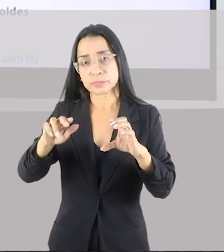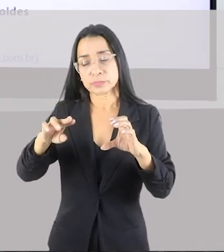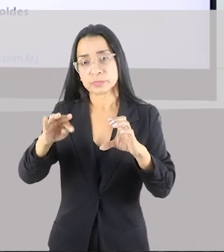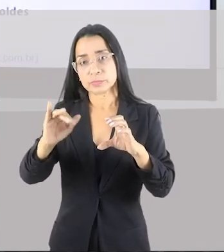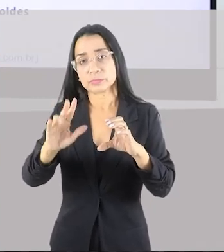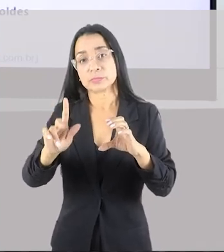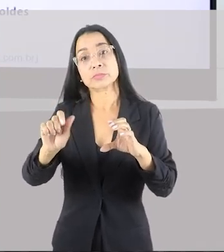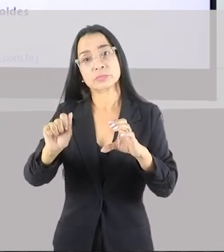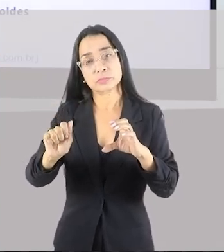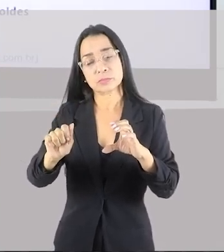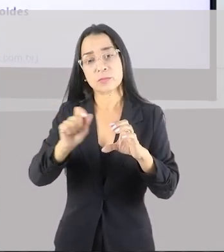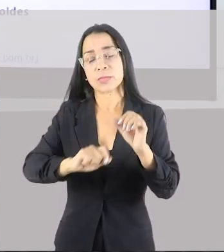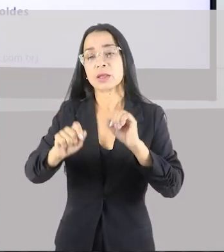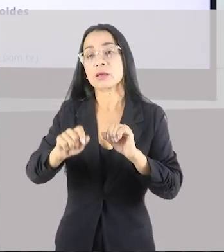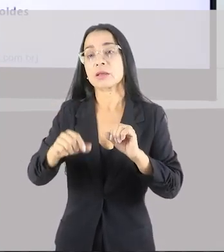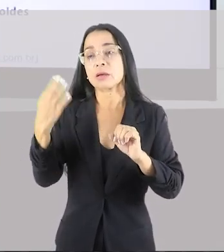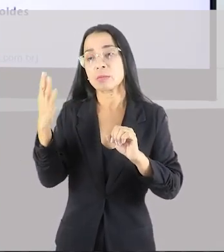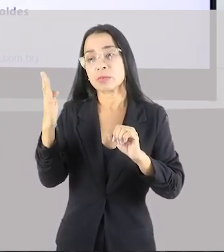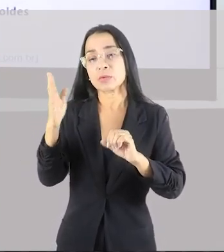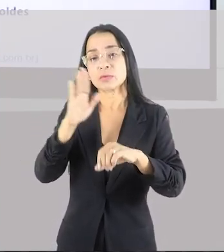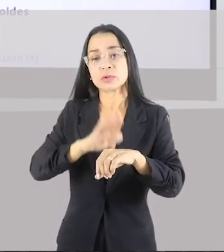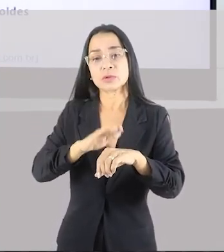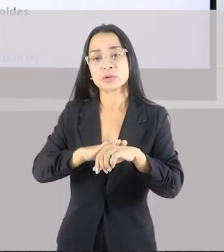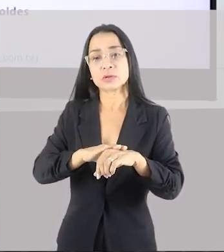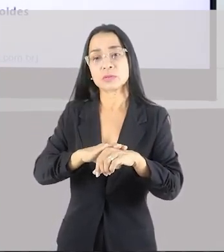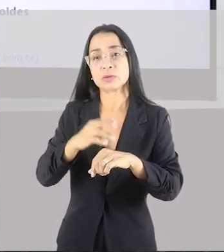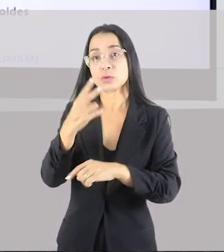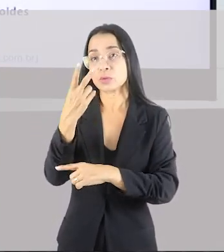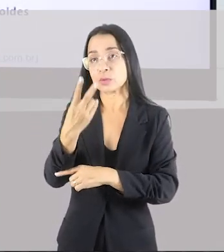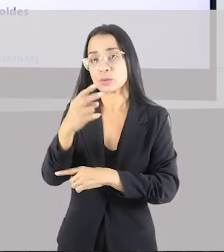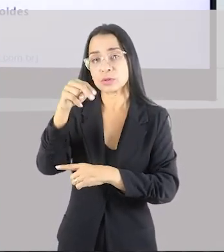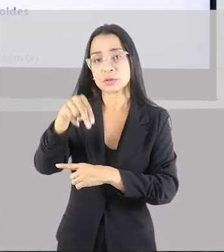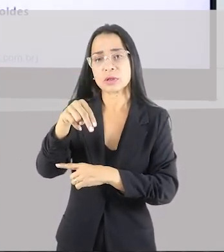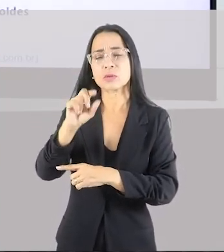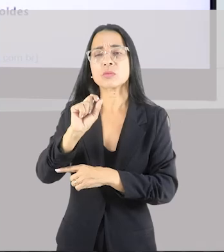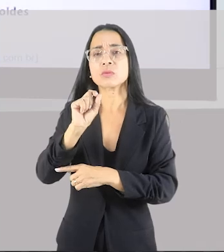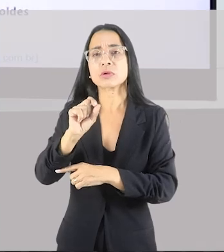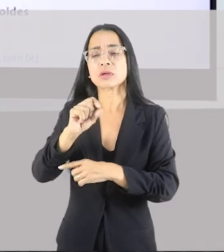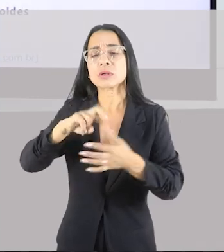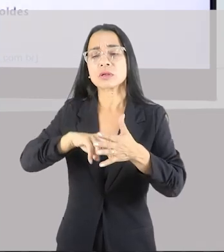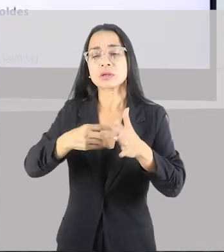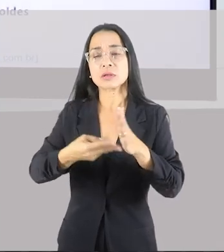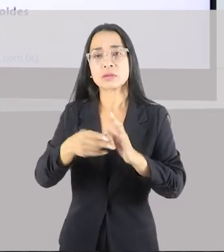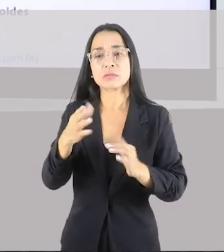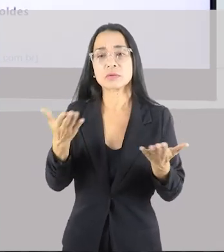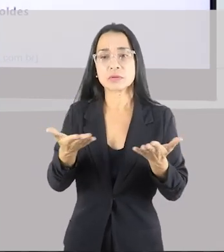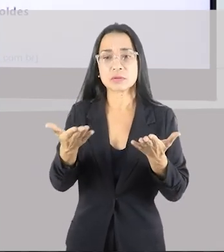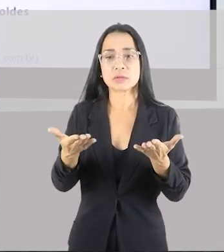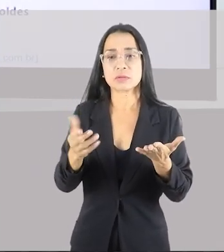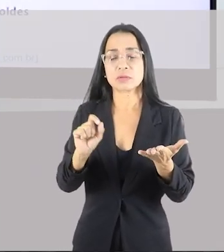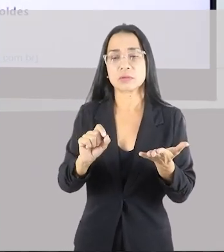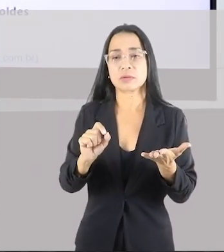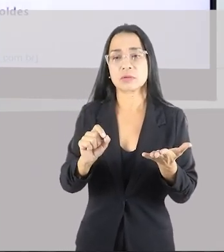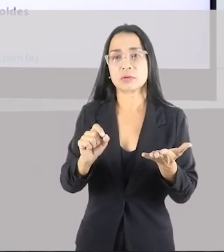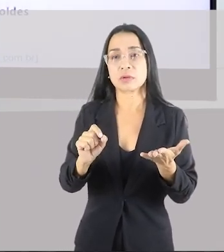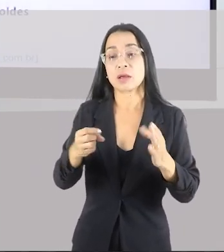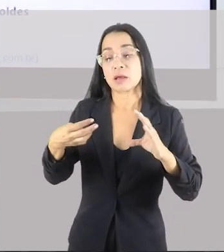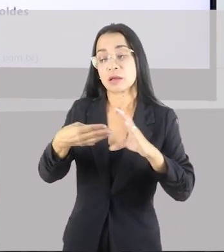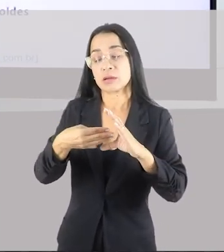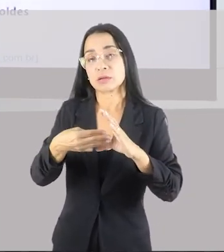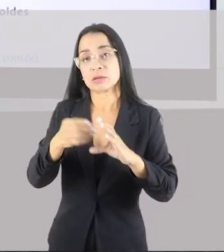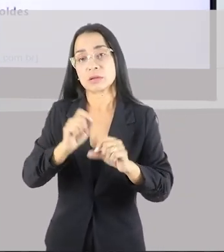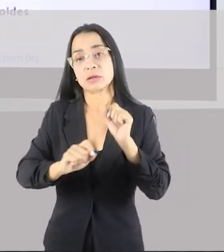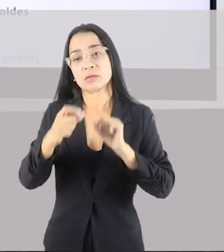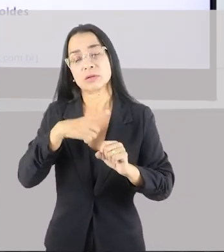na biologia a gente chama de 2N. O que isso significa para a gente? Significa que essa célula,